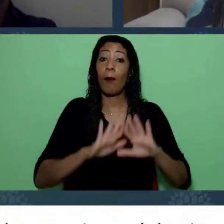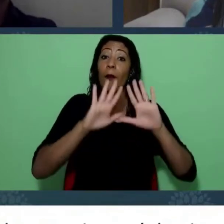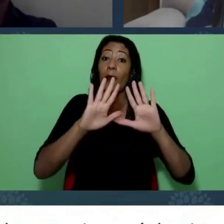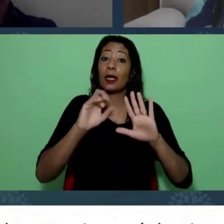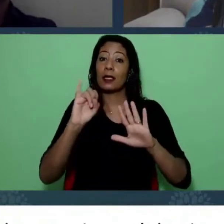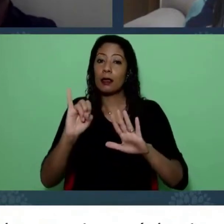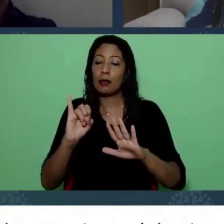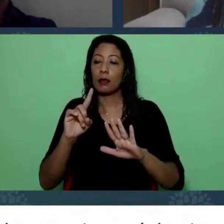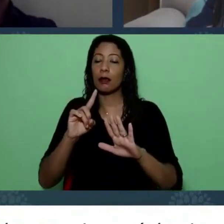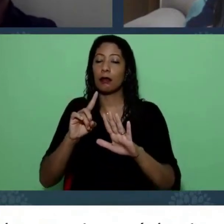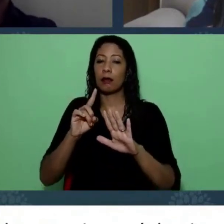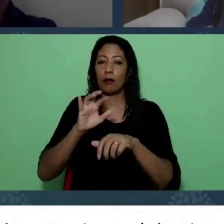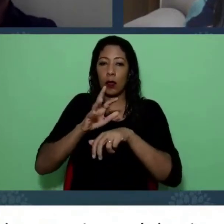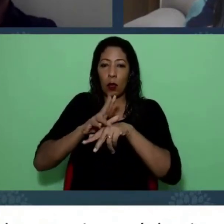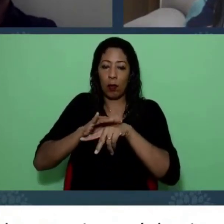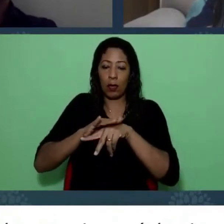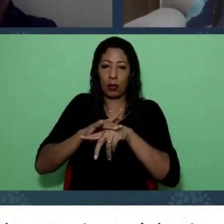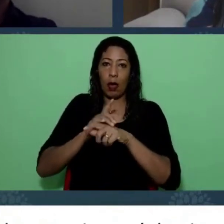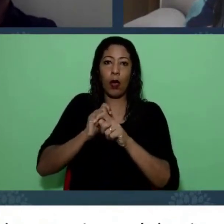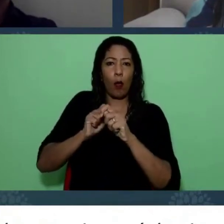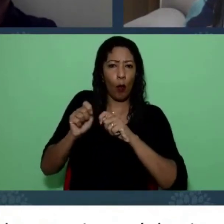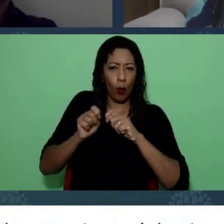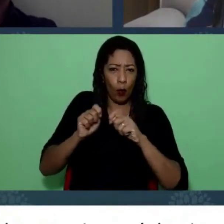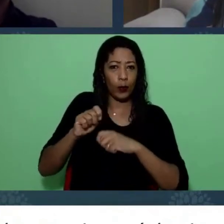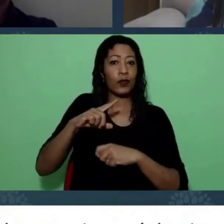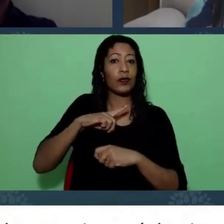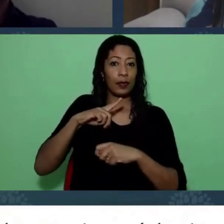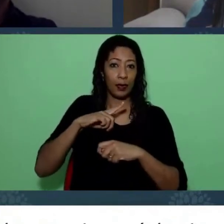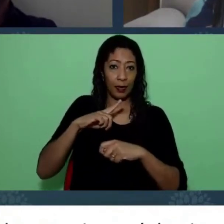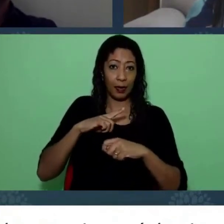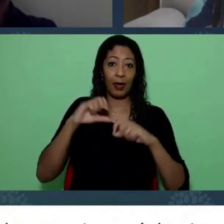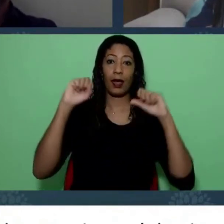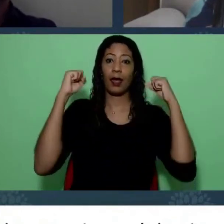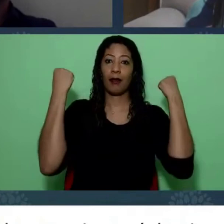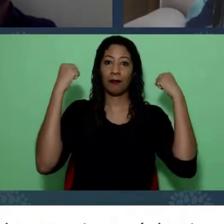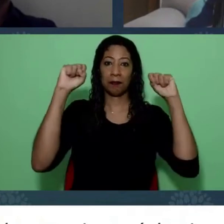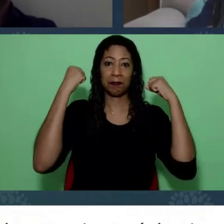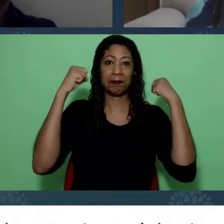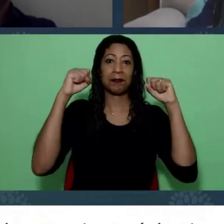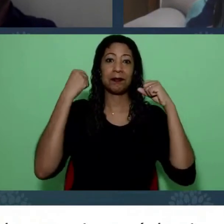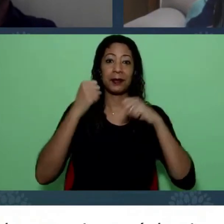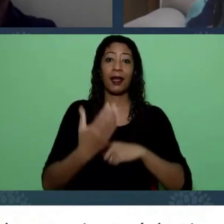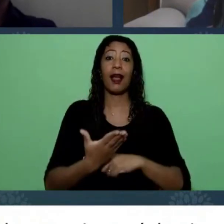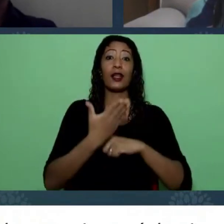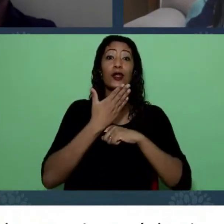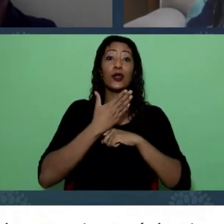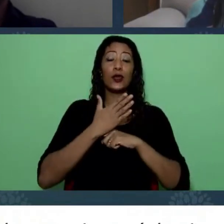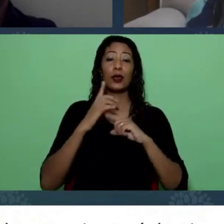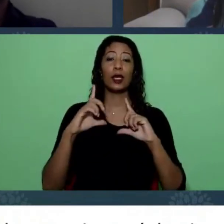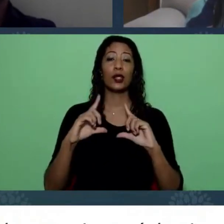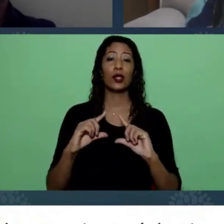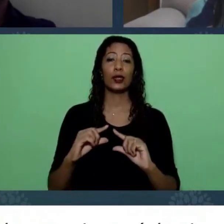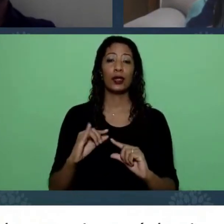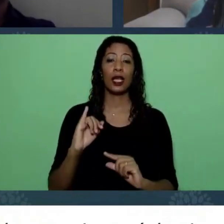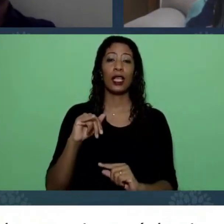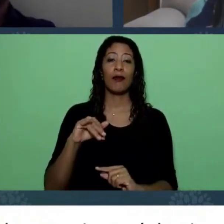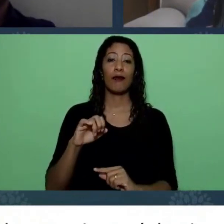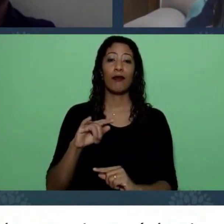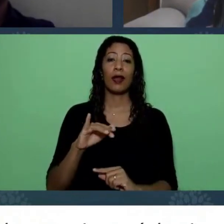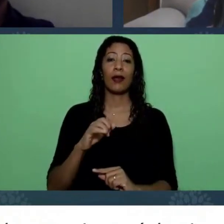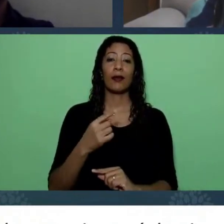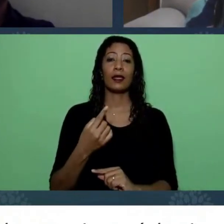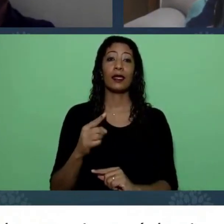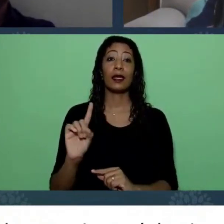a atividade física vai propiciar uma diminuição da inflamação das vias aéreas, uma melhor tolerância